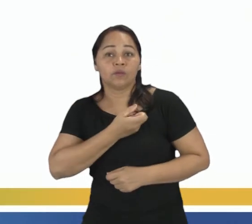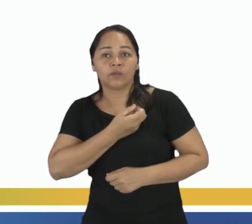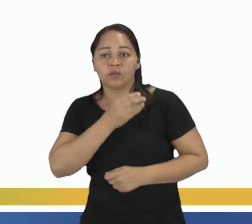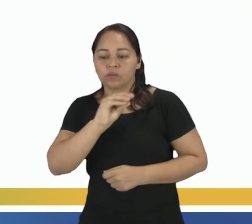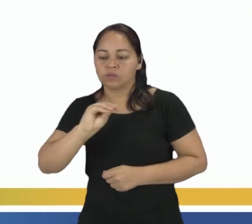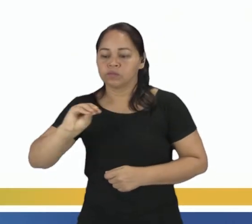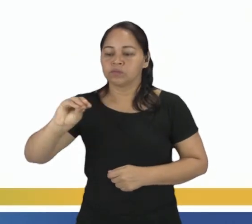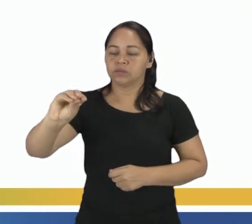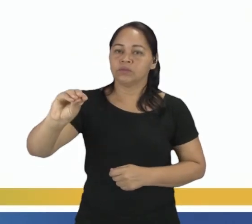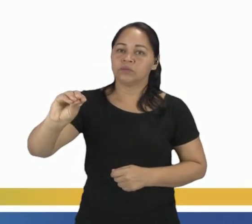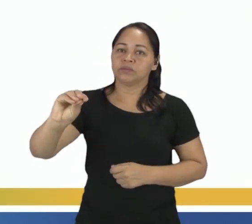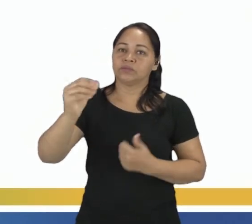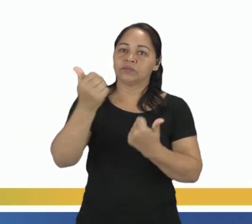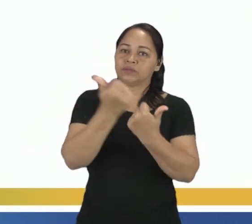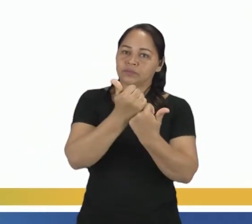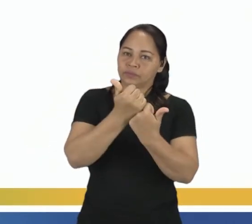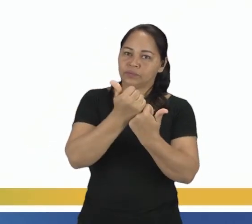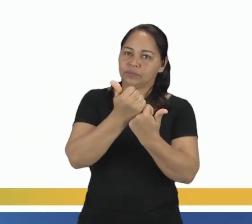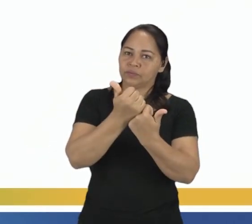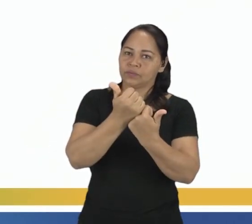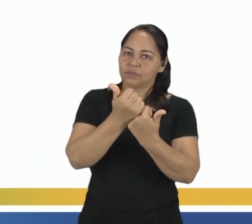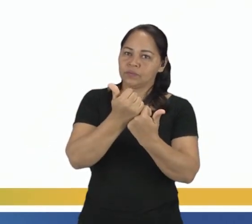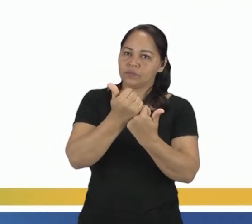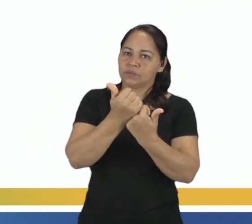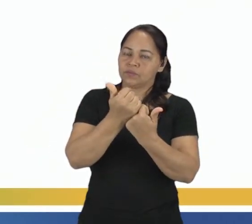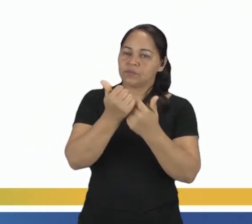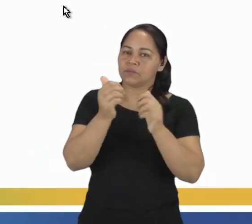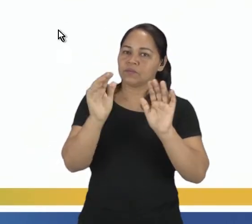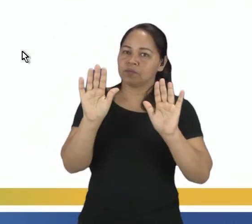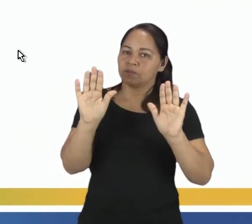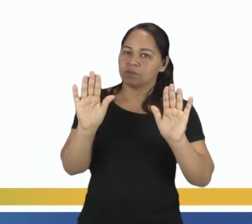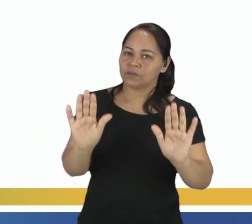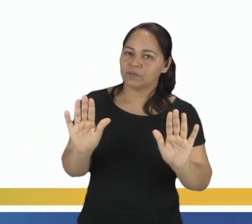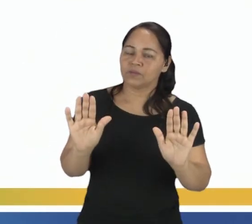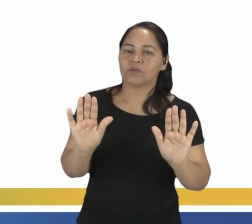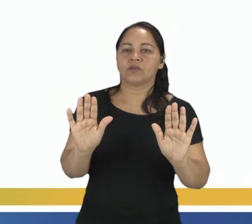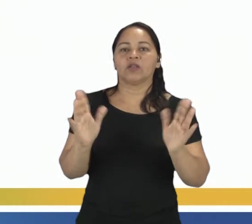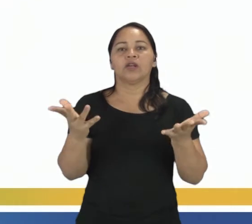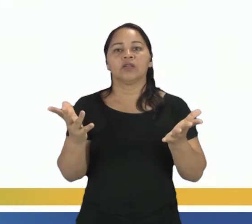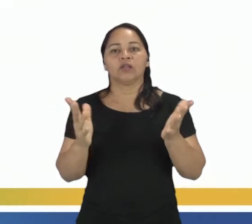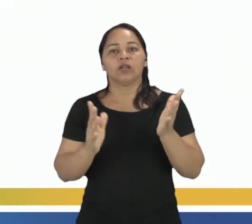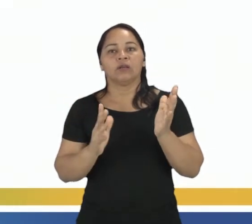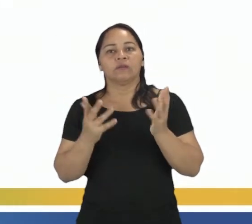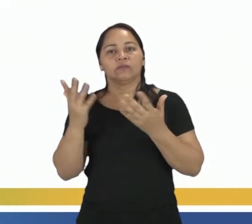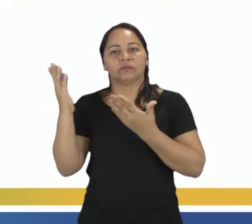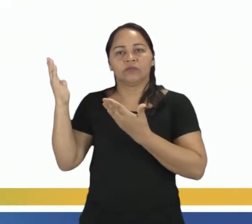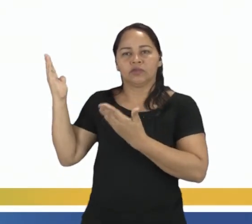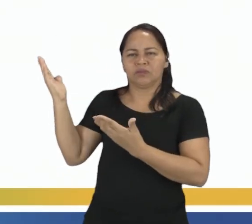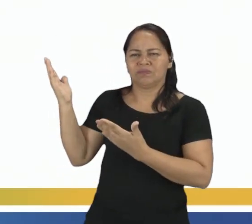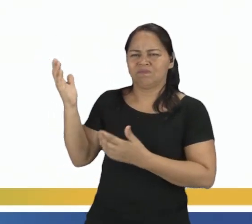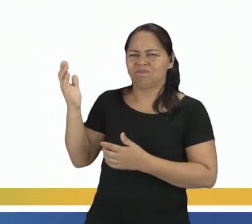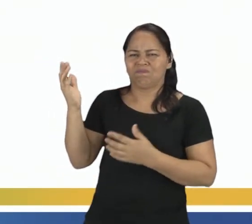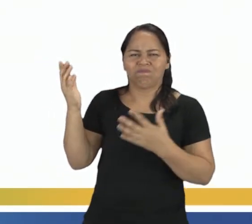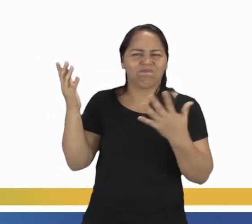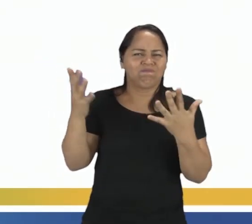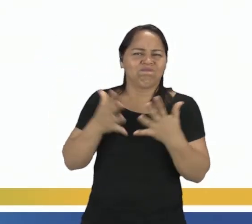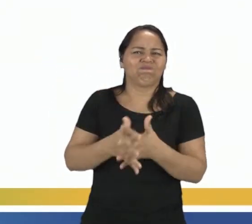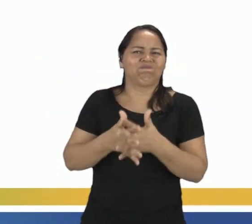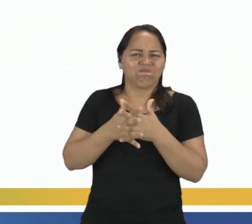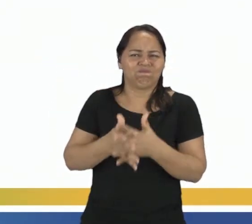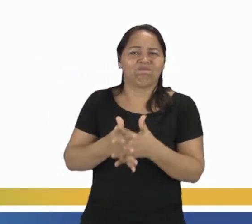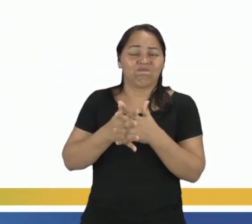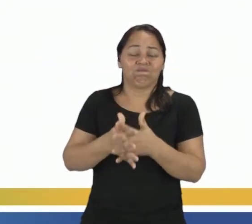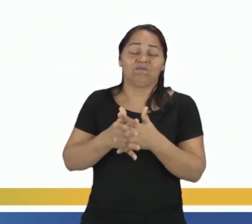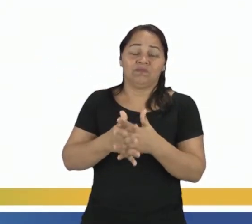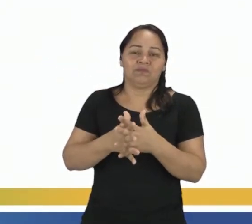do x lá da função. Mas falar apenas da forma com que eu estou falando não fica tão claro para você.